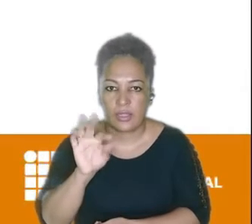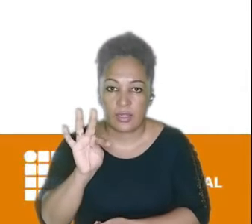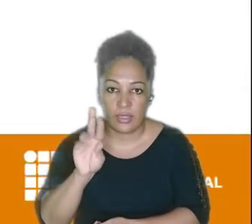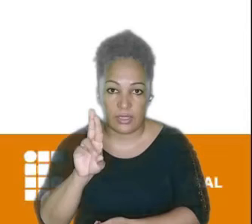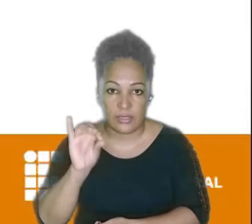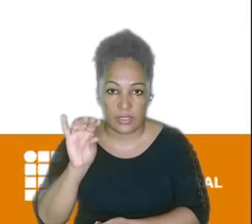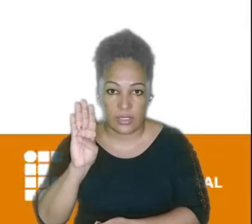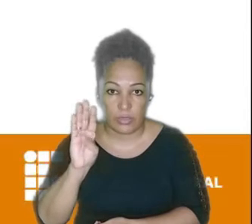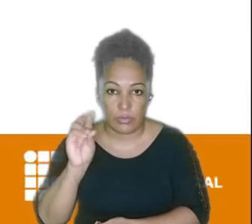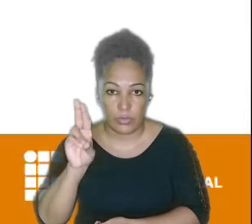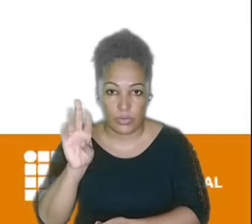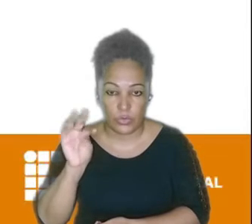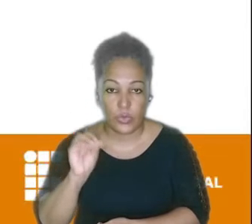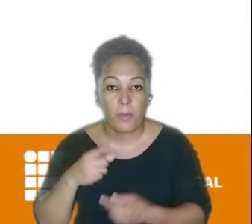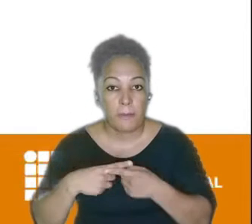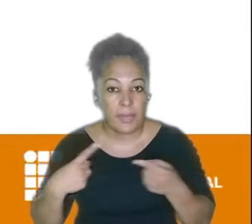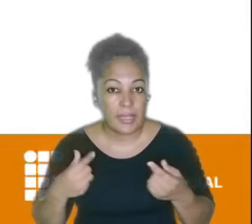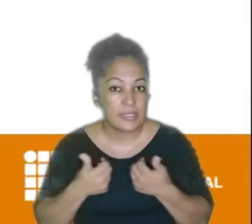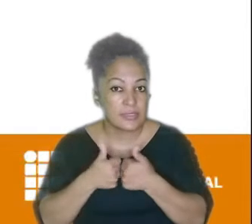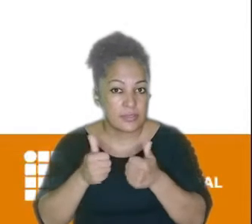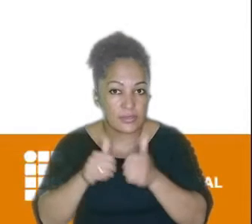trecho. Mas as informações do ônibus